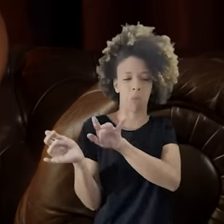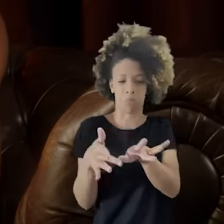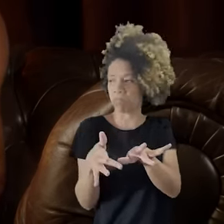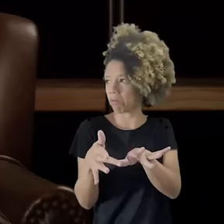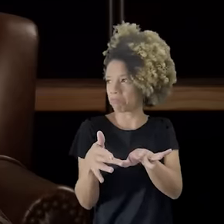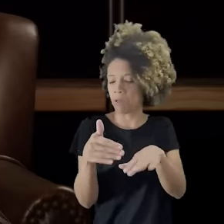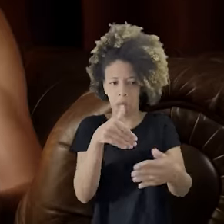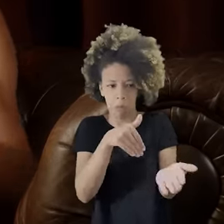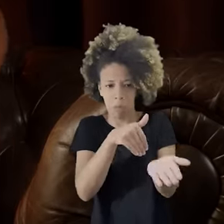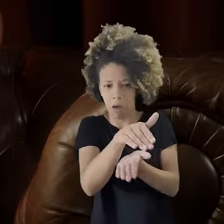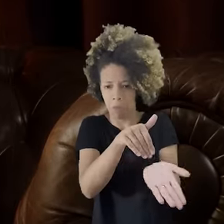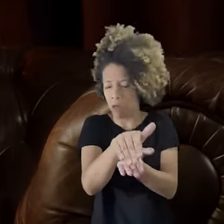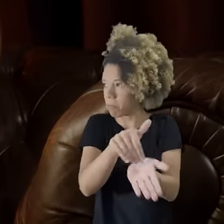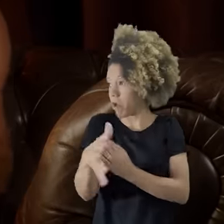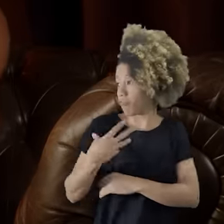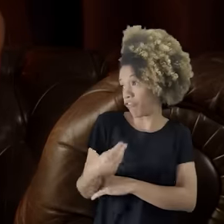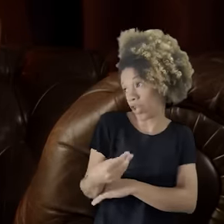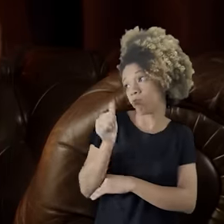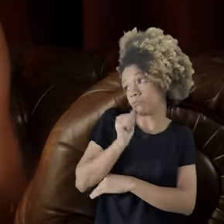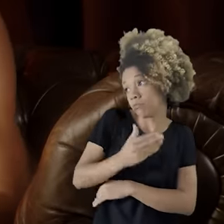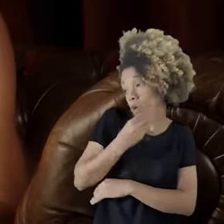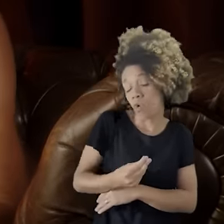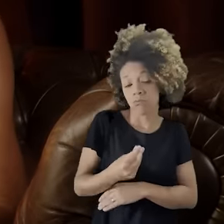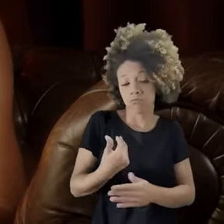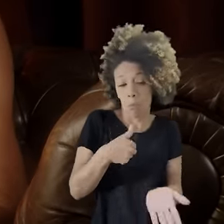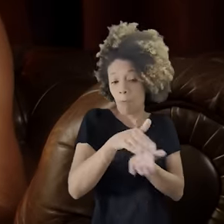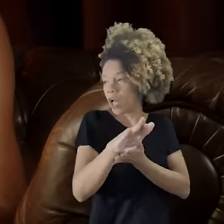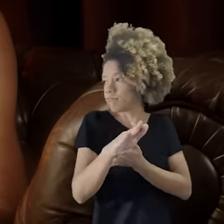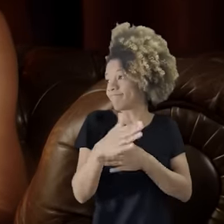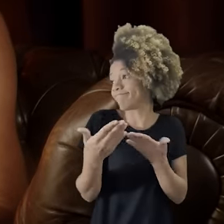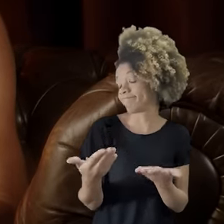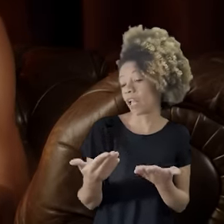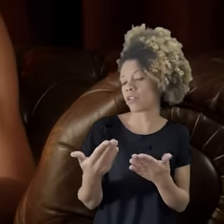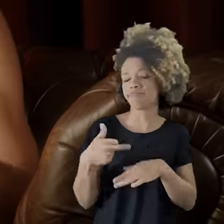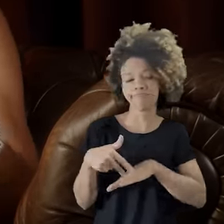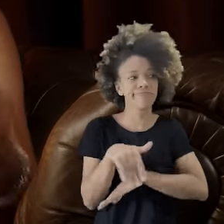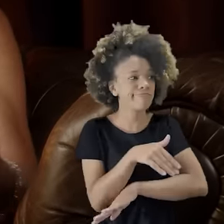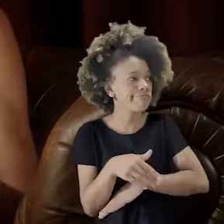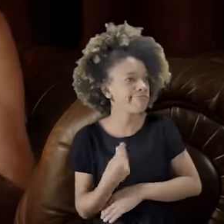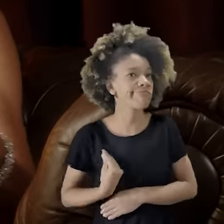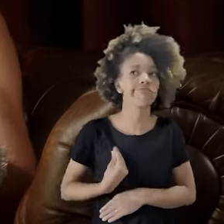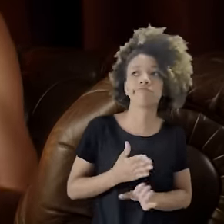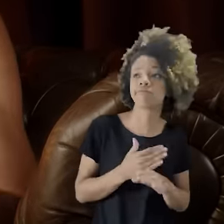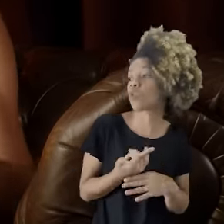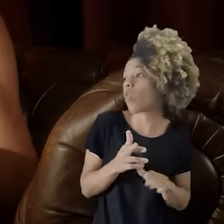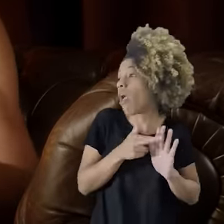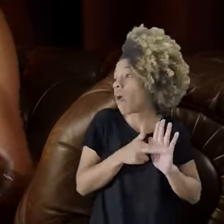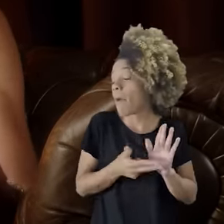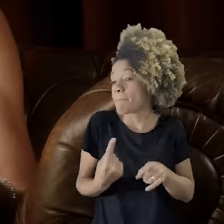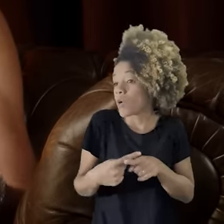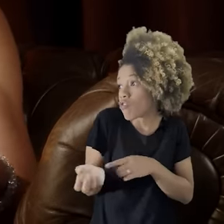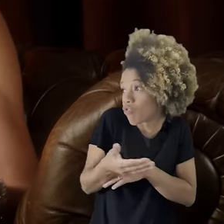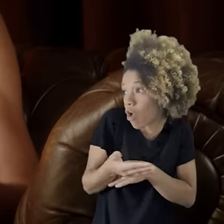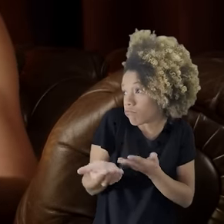não aceita Claro coloca o tiro ou a filha na rua aí a pessoa fica perdida não tem parâmetro porque